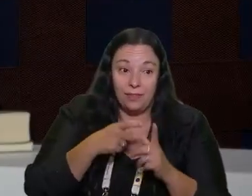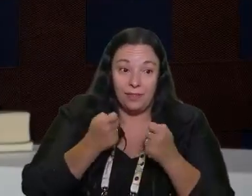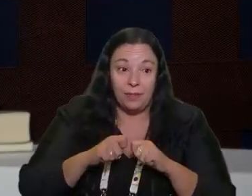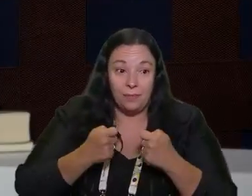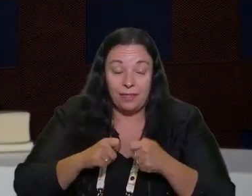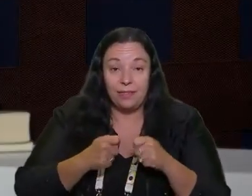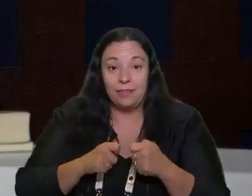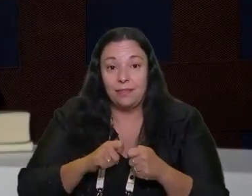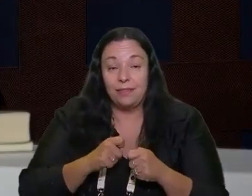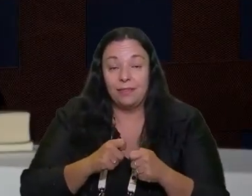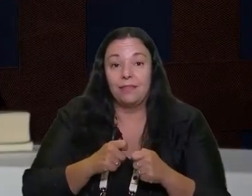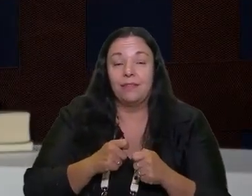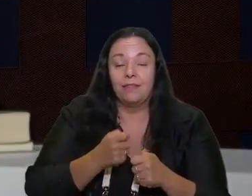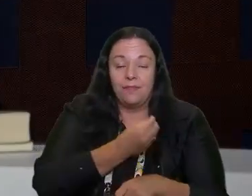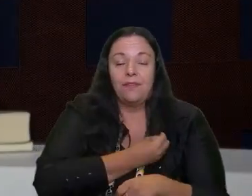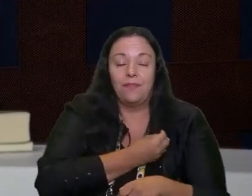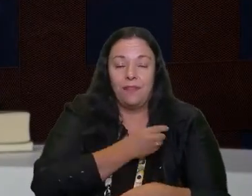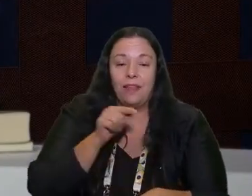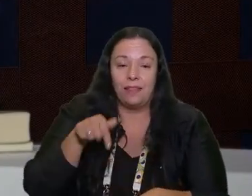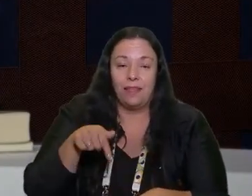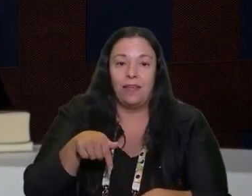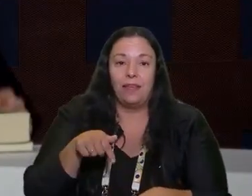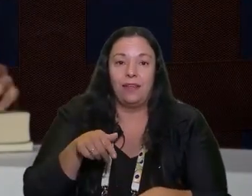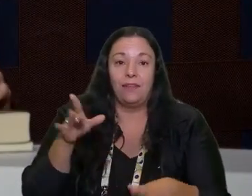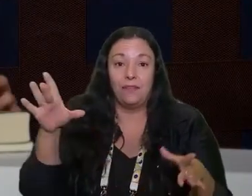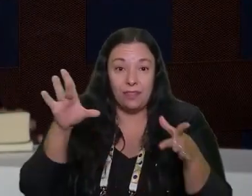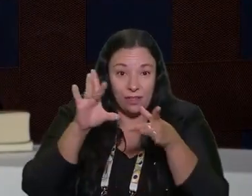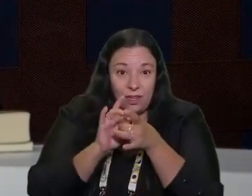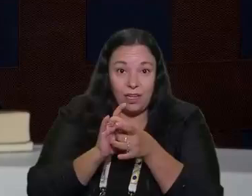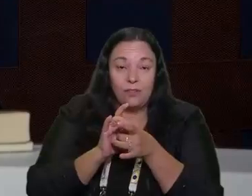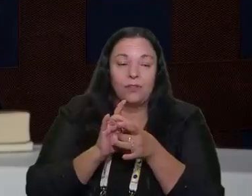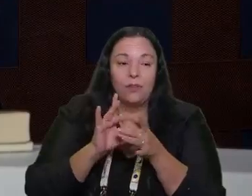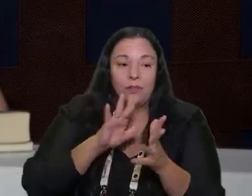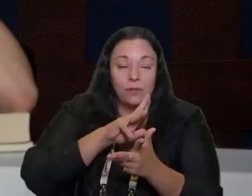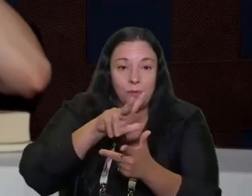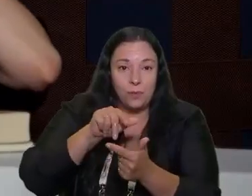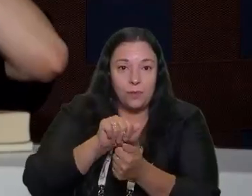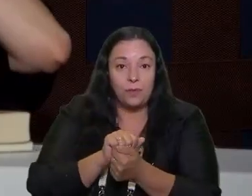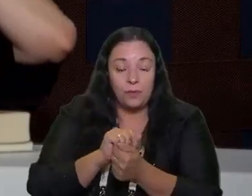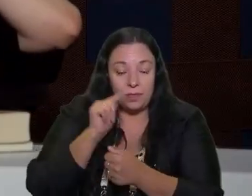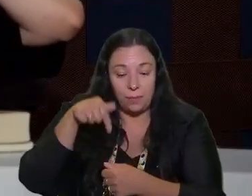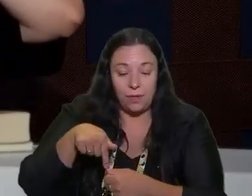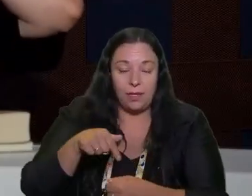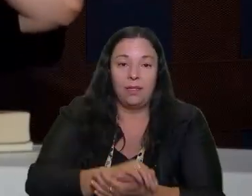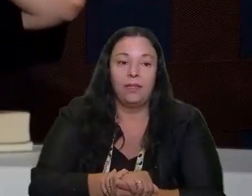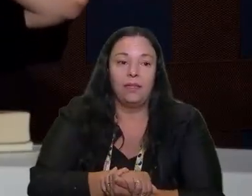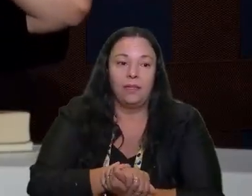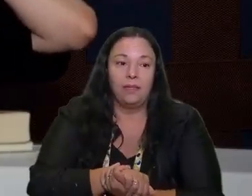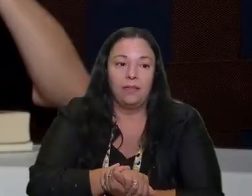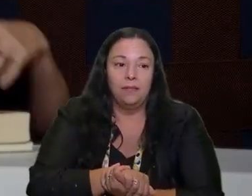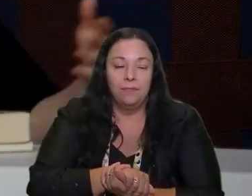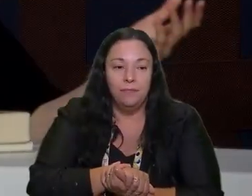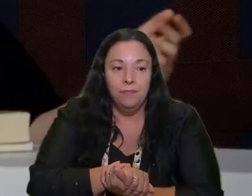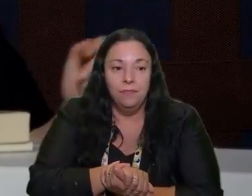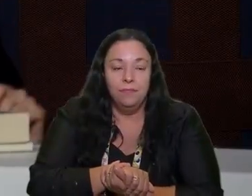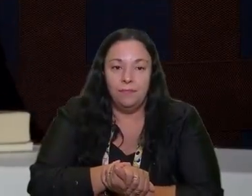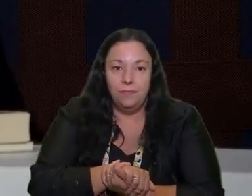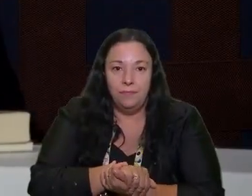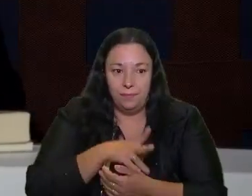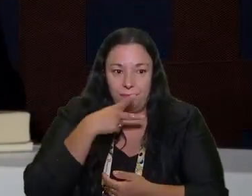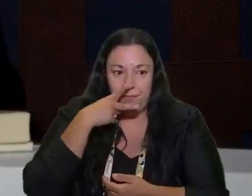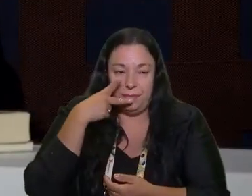existir nele e fazer conexões nele e tá por aqui, porque é isso, a gente